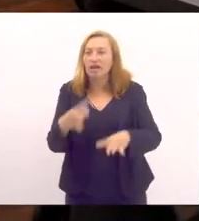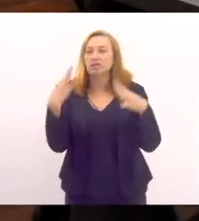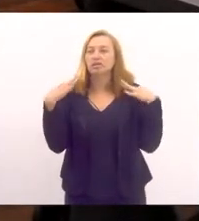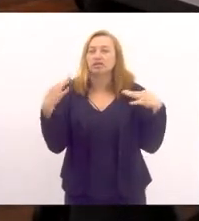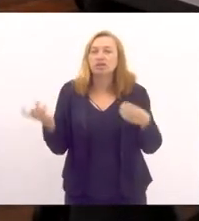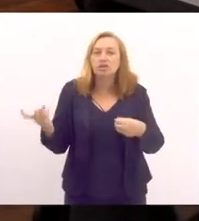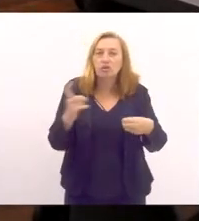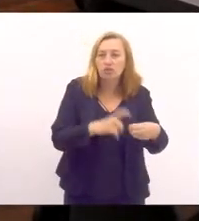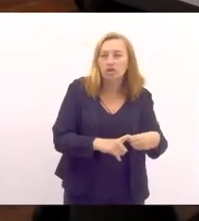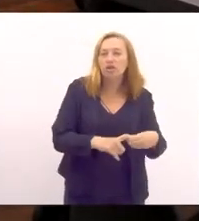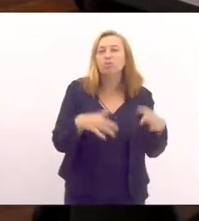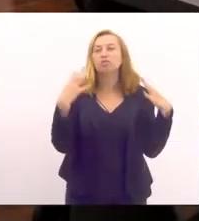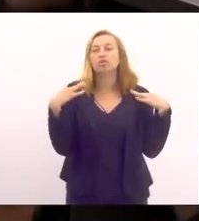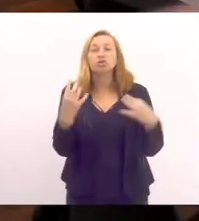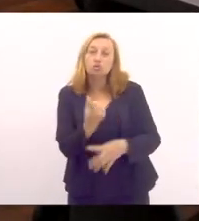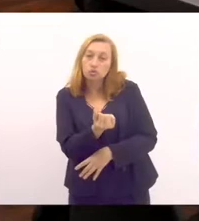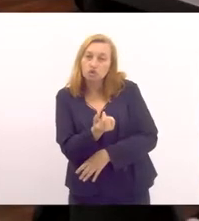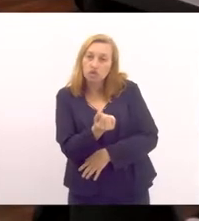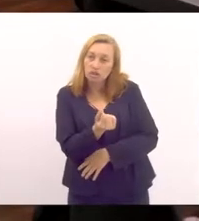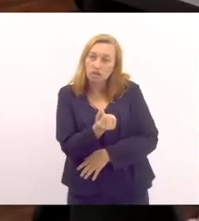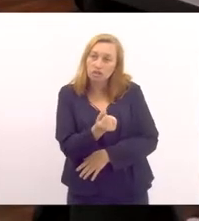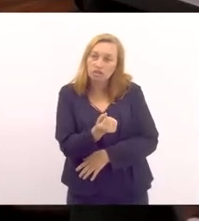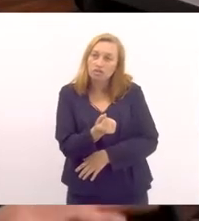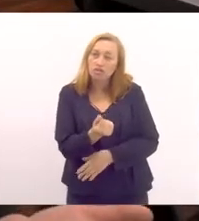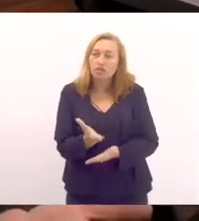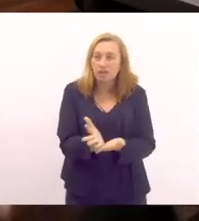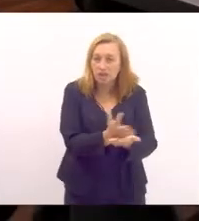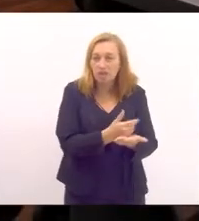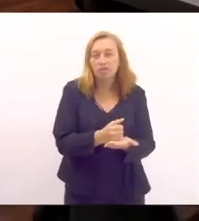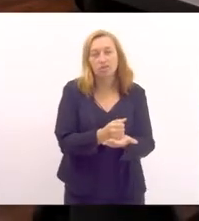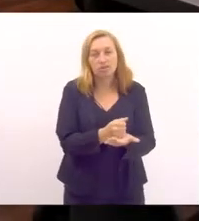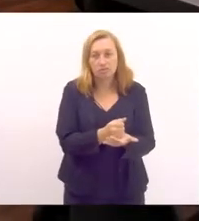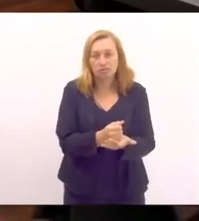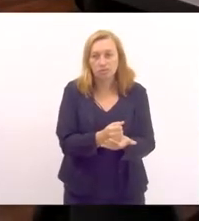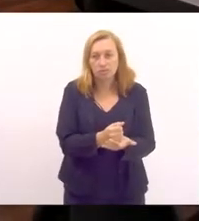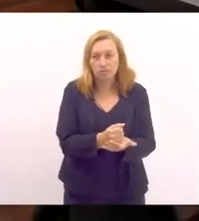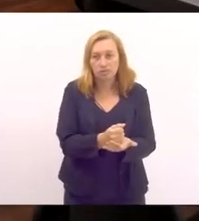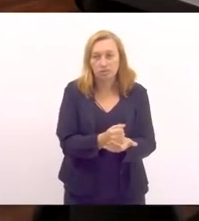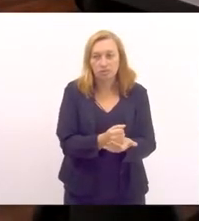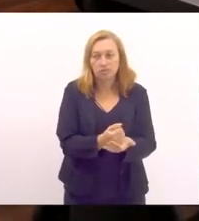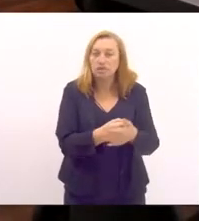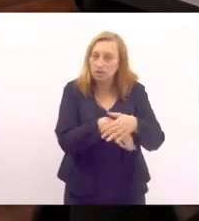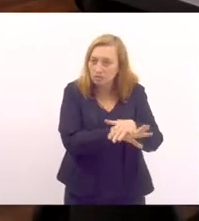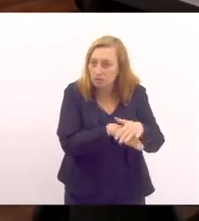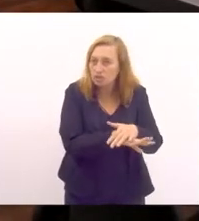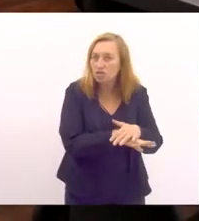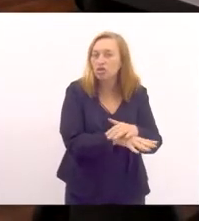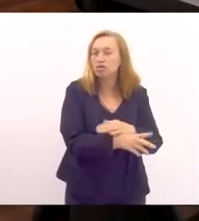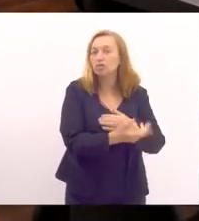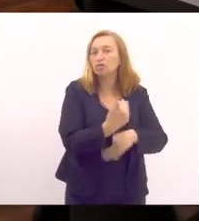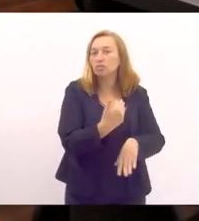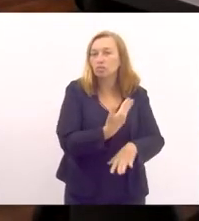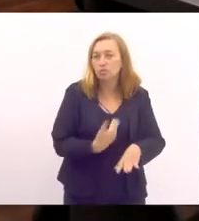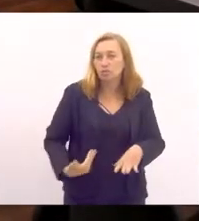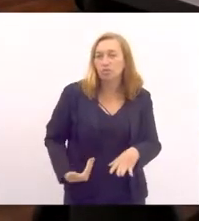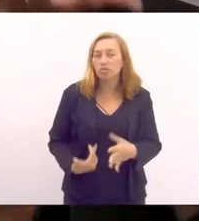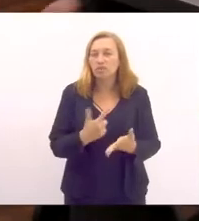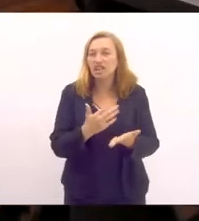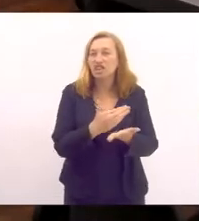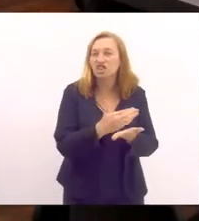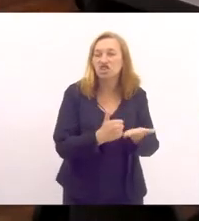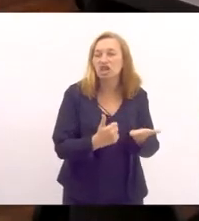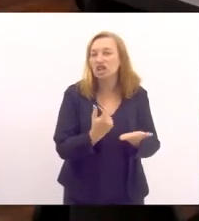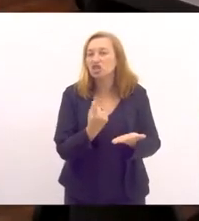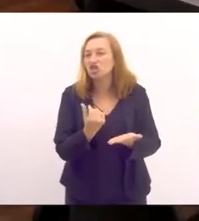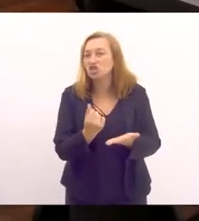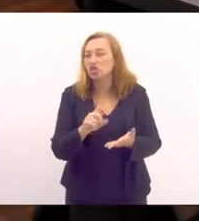para o turismo aquele dinheiro que é recolhido, né? Que vem para os cofres. Quer dizer, a gente não vai tirar o